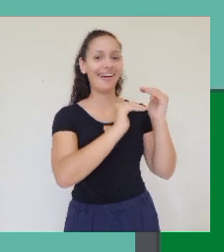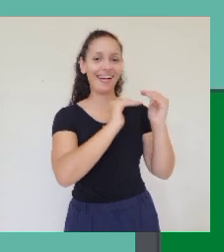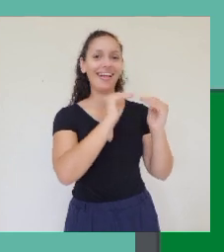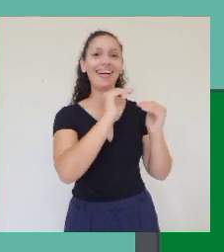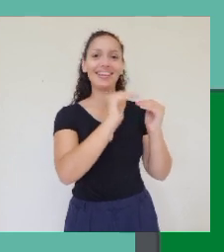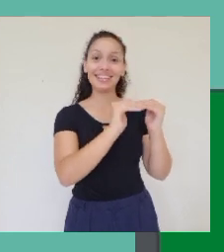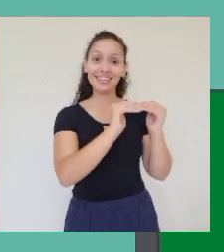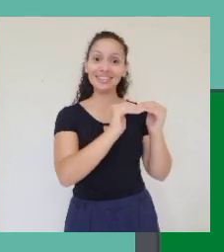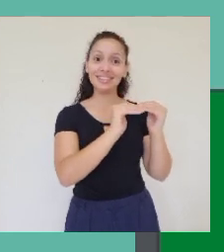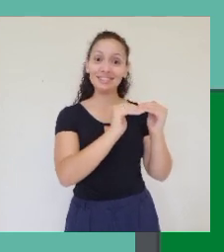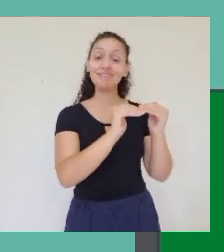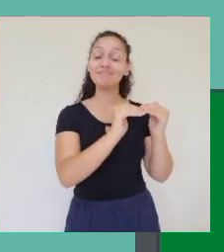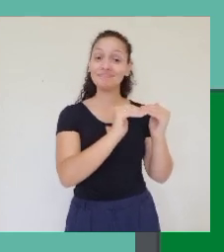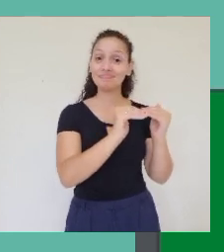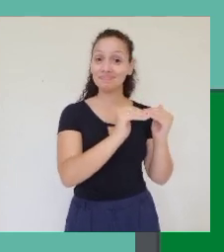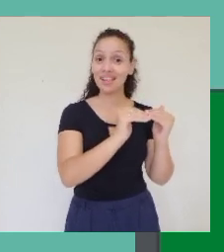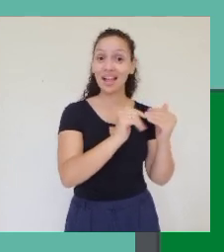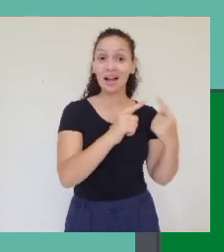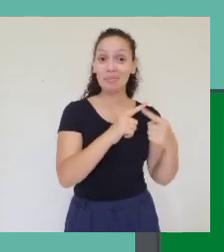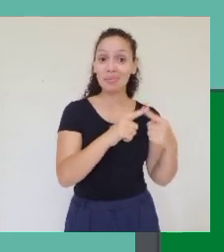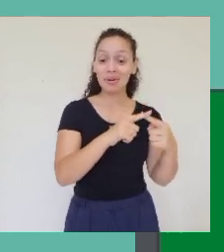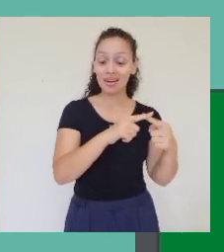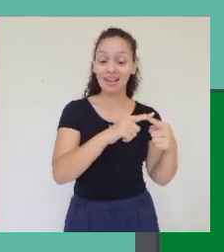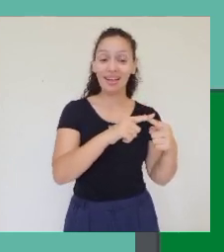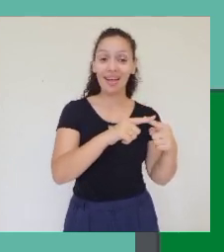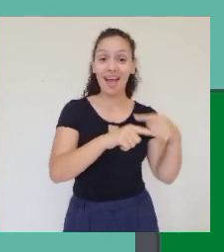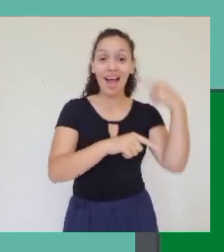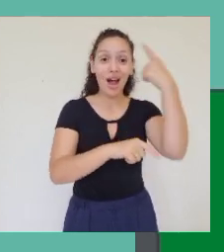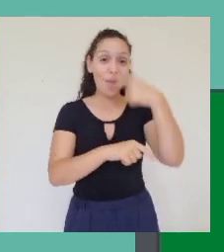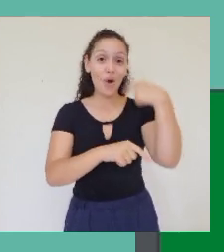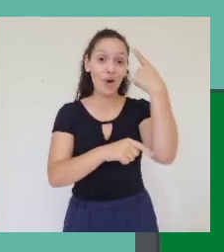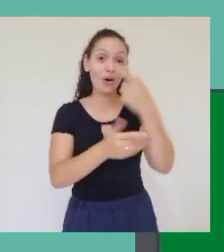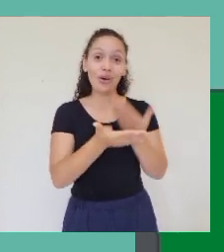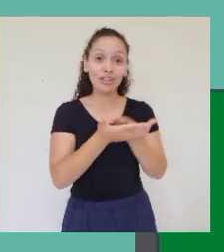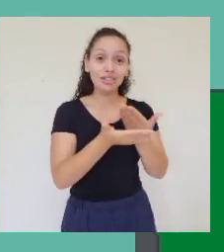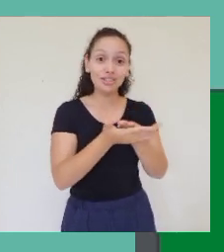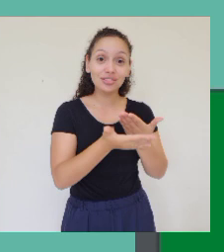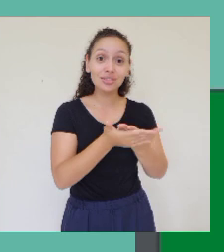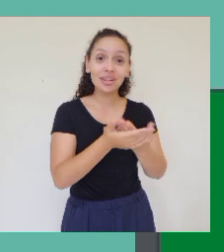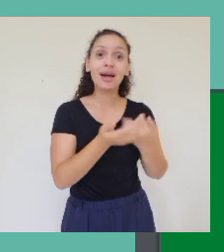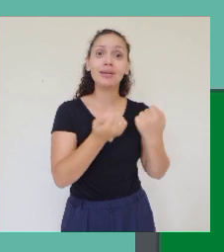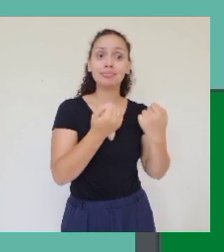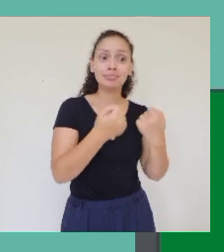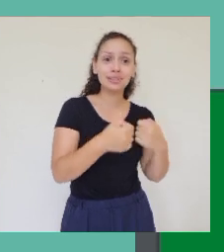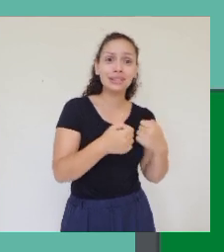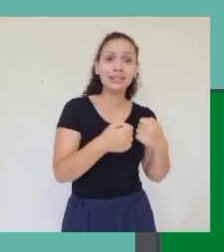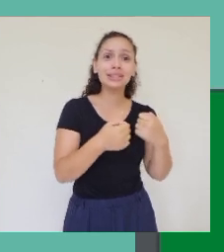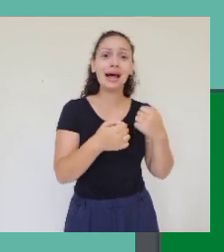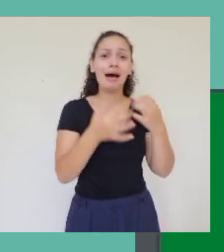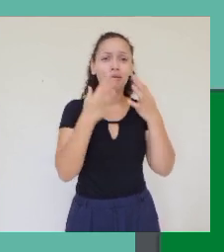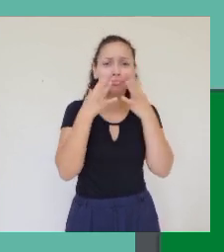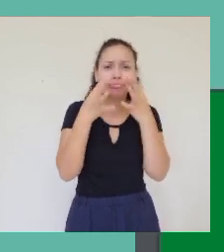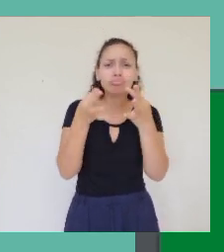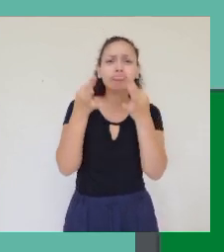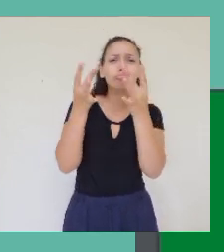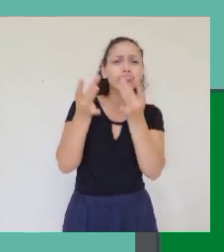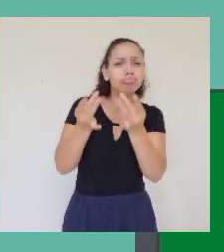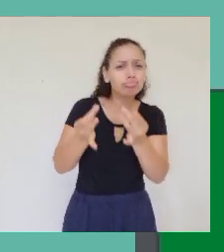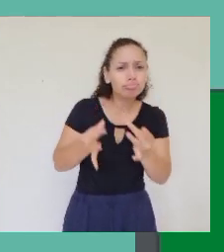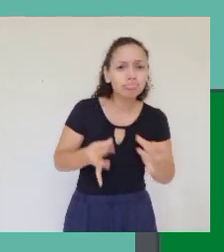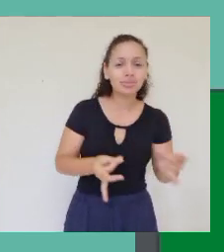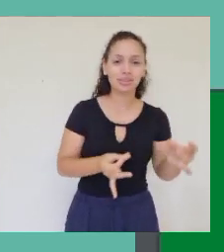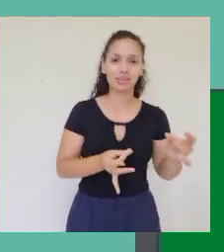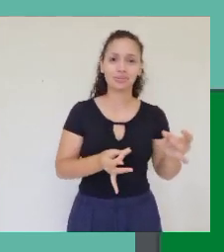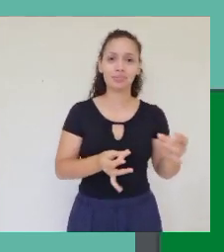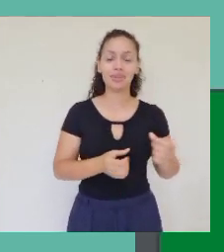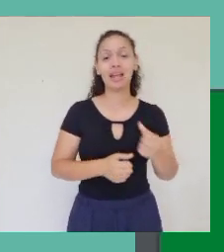de estudo, né? Se você às vezes, ao invés de escolher uma mesa, se você tiver à disposição, obviamente, você vai optar